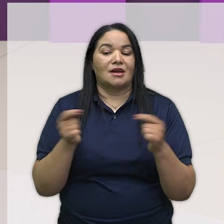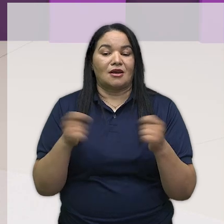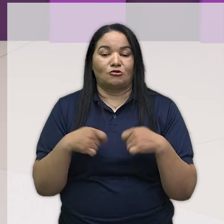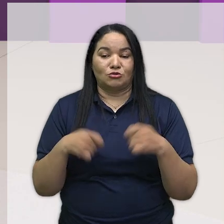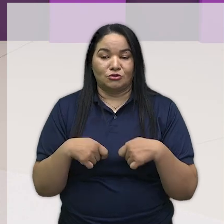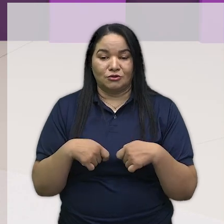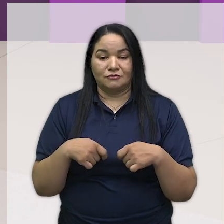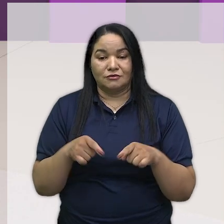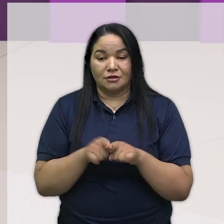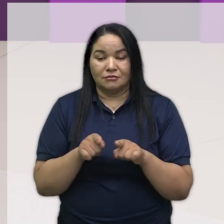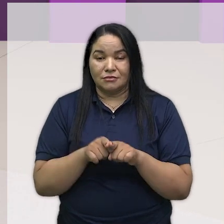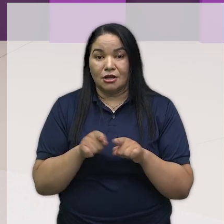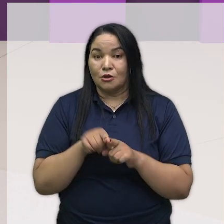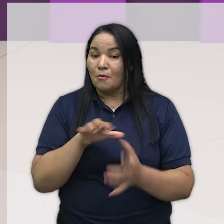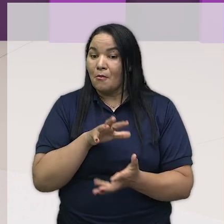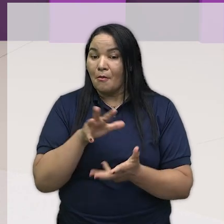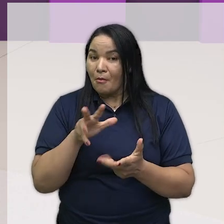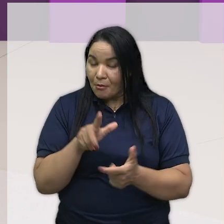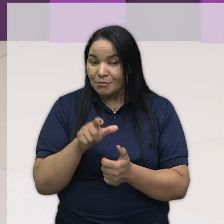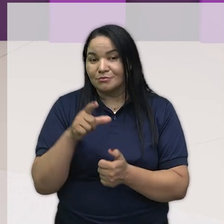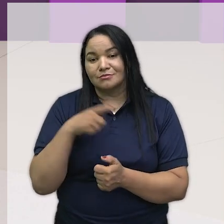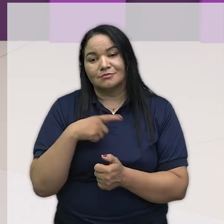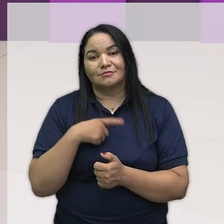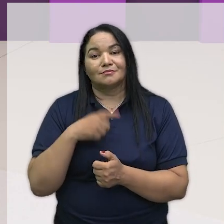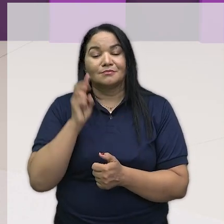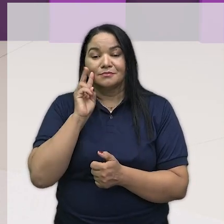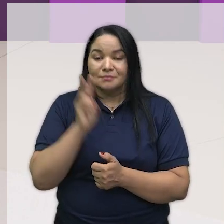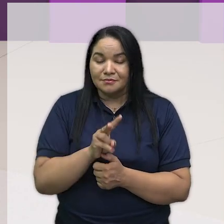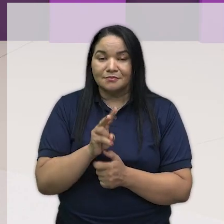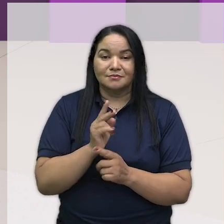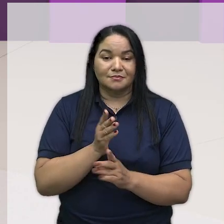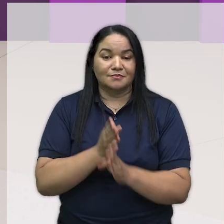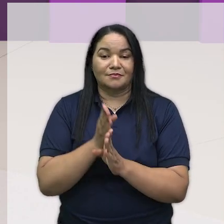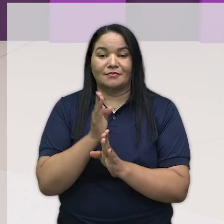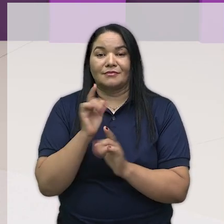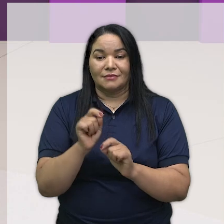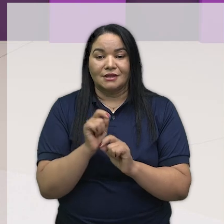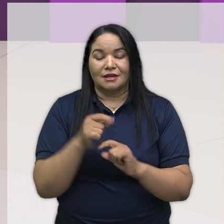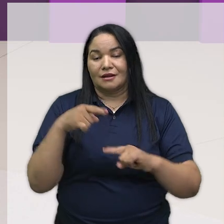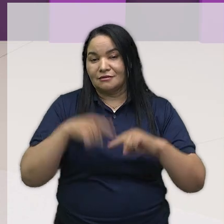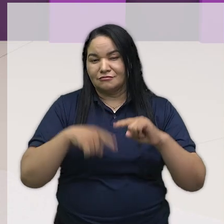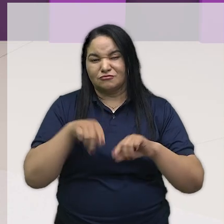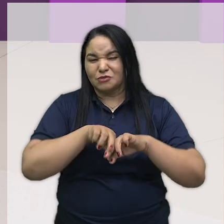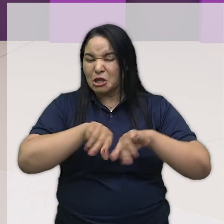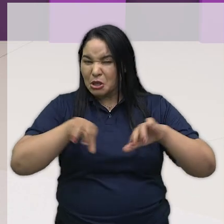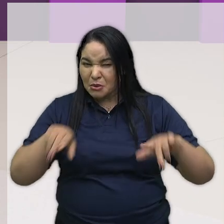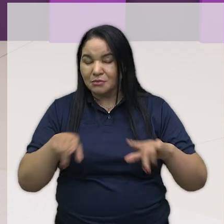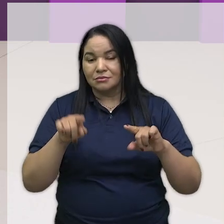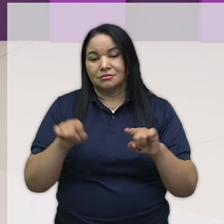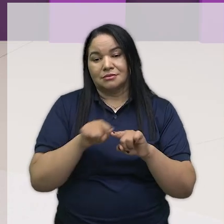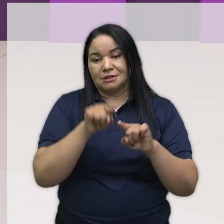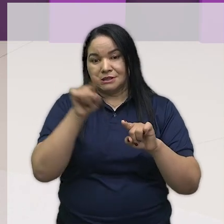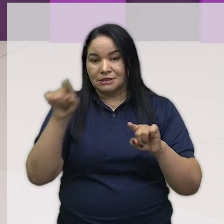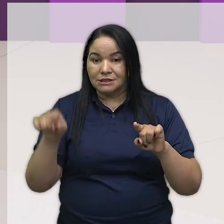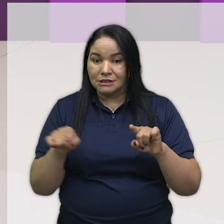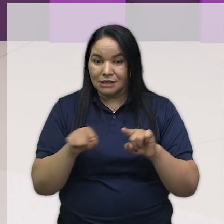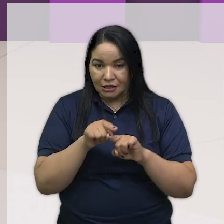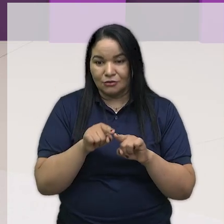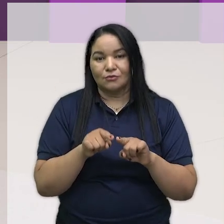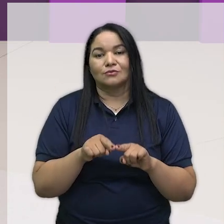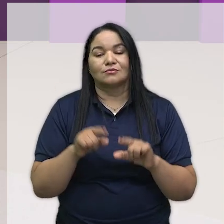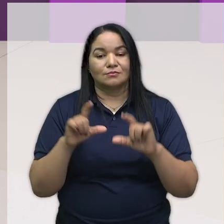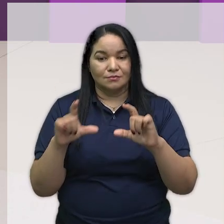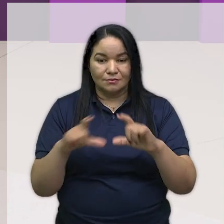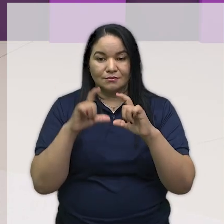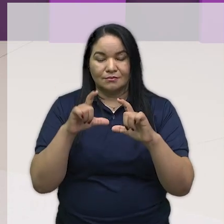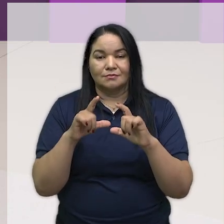do nosso mundo, nós ali conseguimos ali identificar os corpos redondos, tá bom? Então, sempre ali